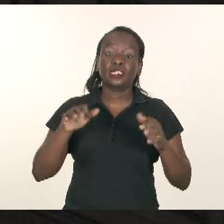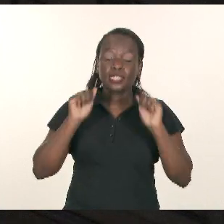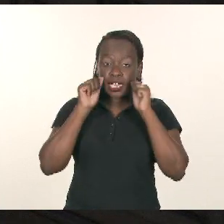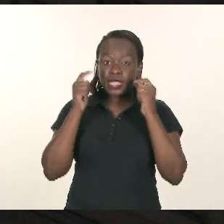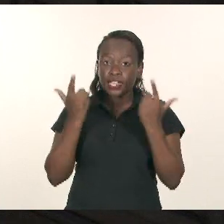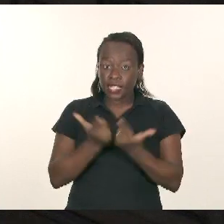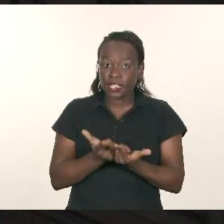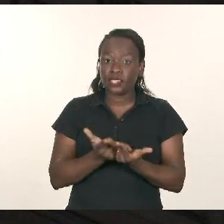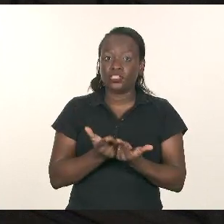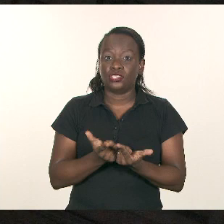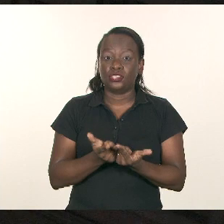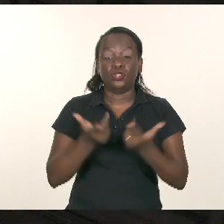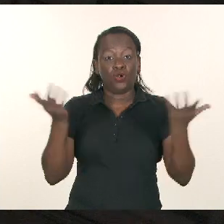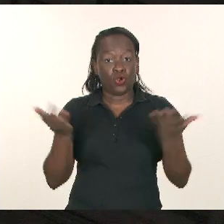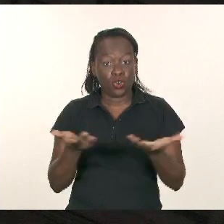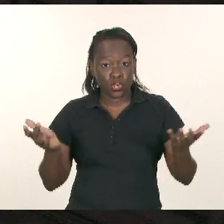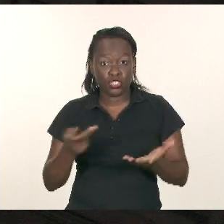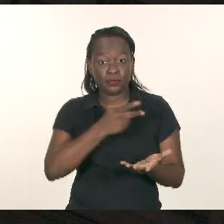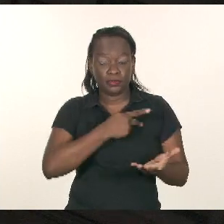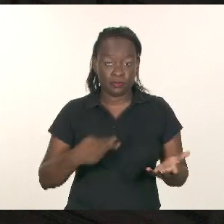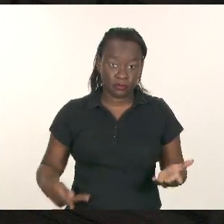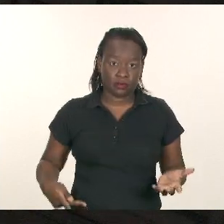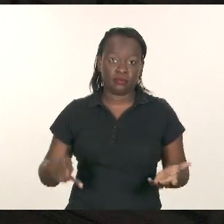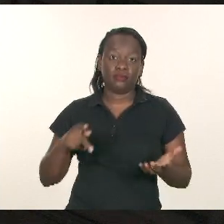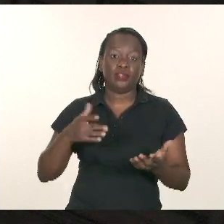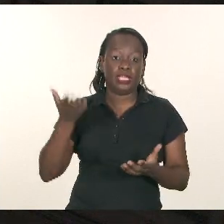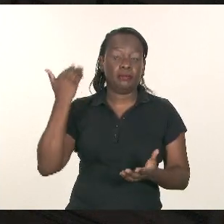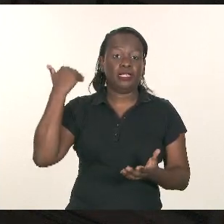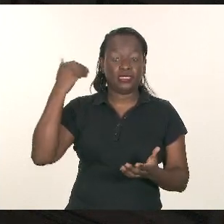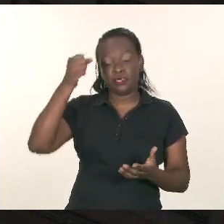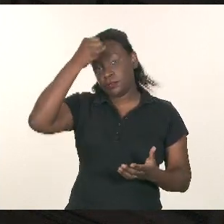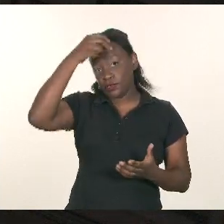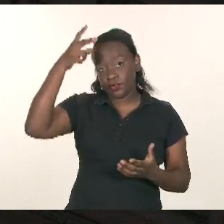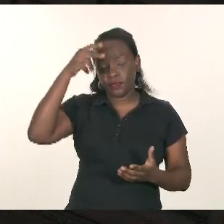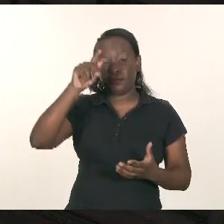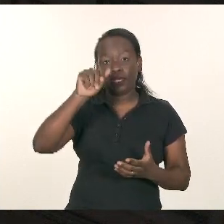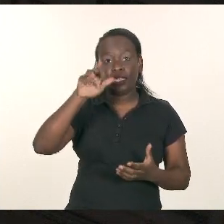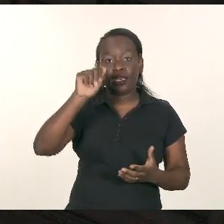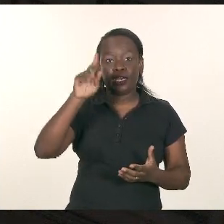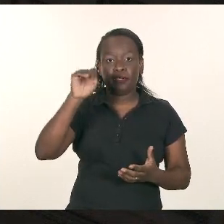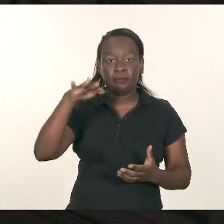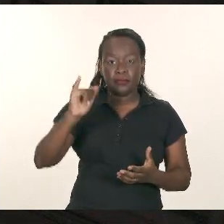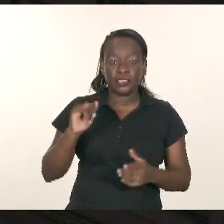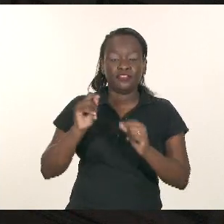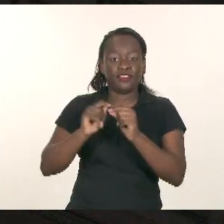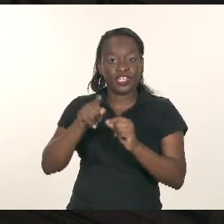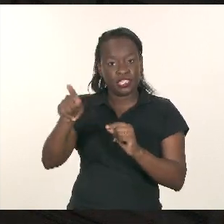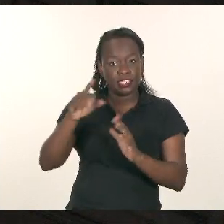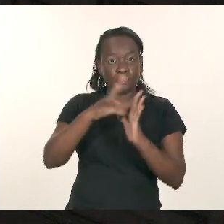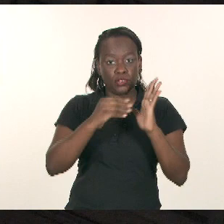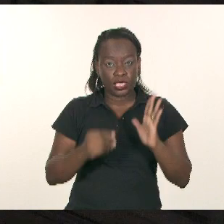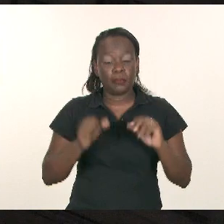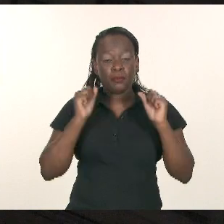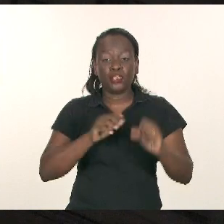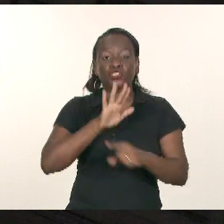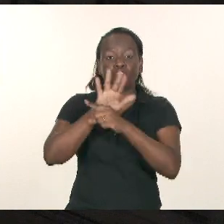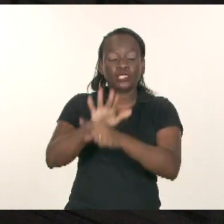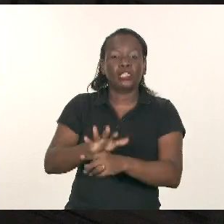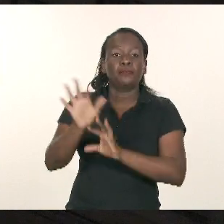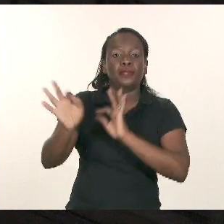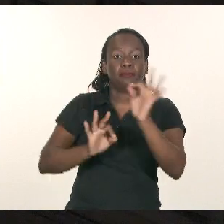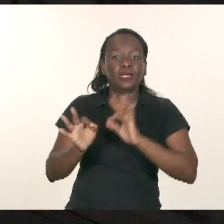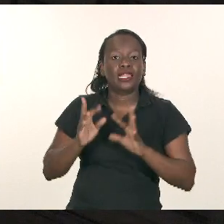Legislativa, hoje presidida por quem foi prefeito de Paracambi e desenhou esse modelo, pudesse ajudar a desenhar um